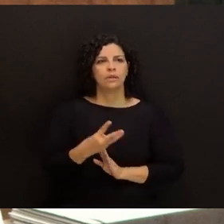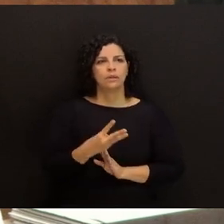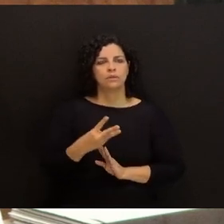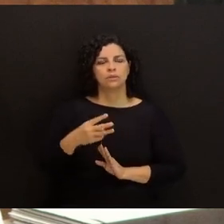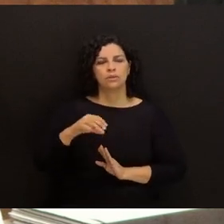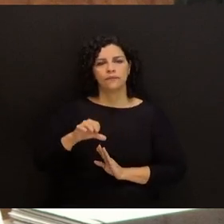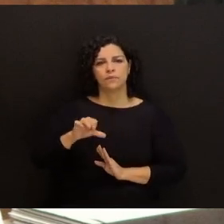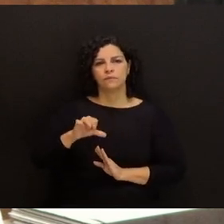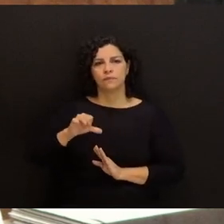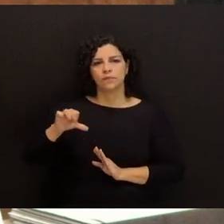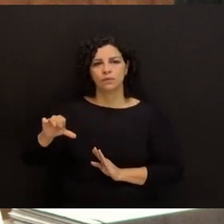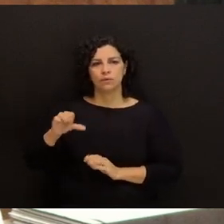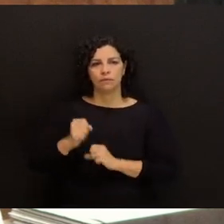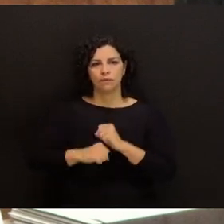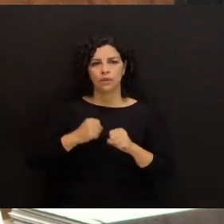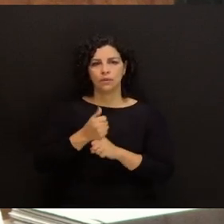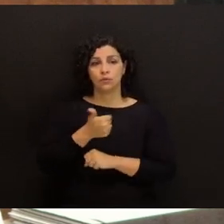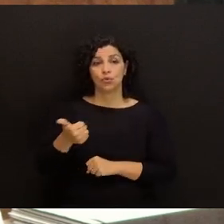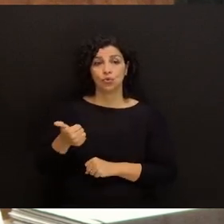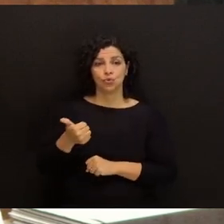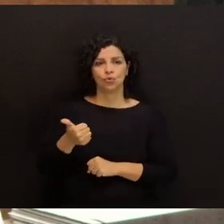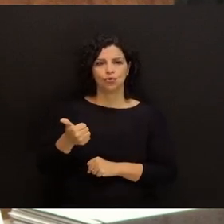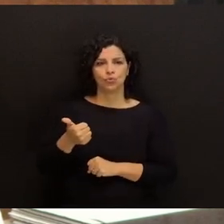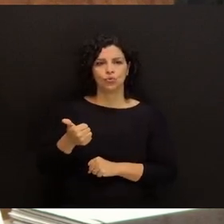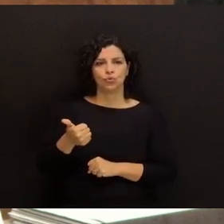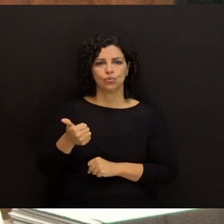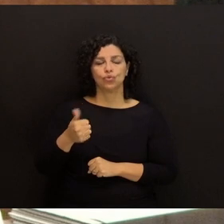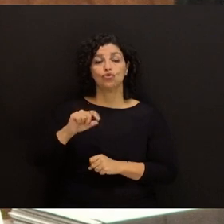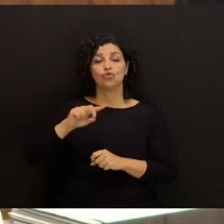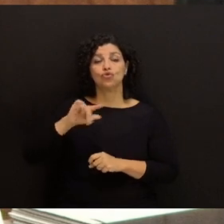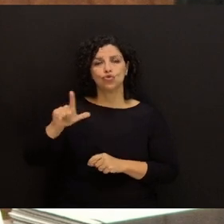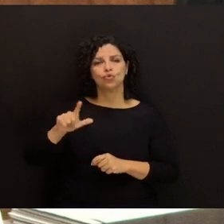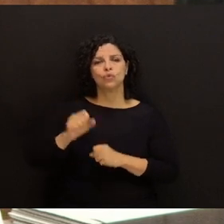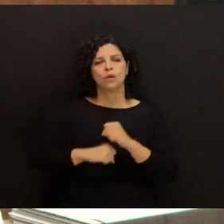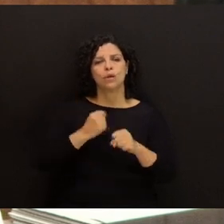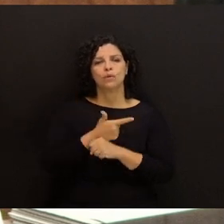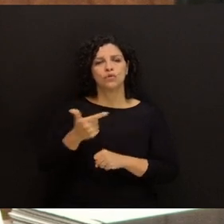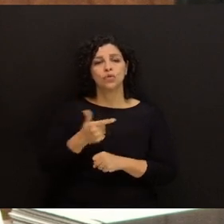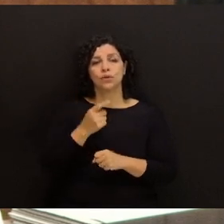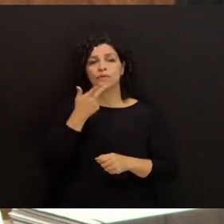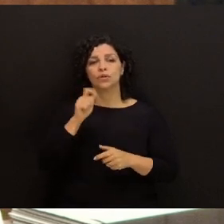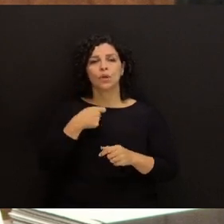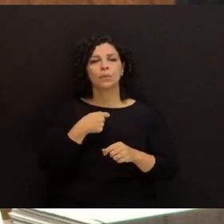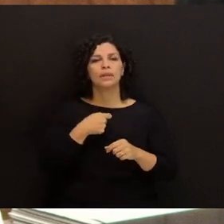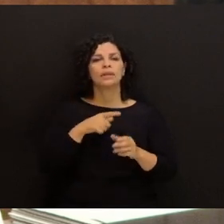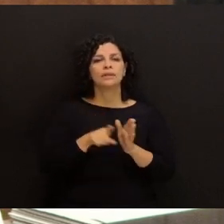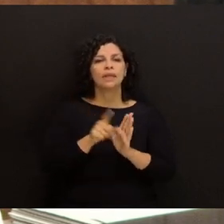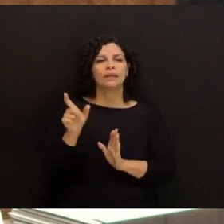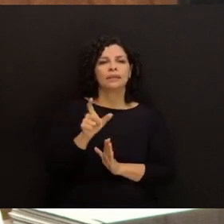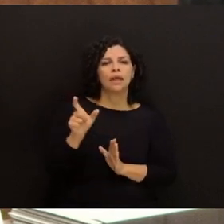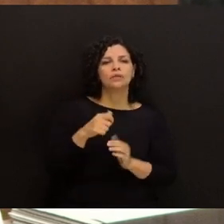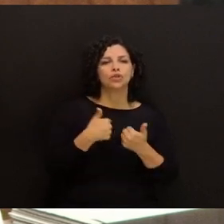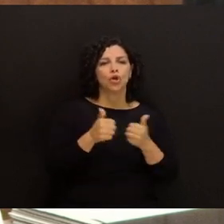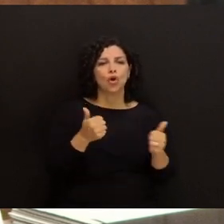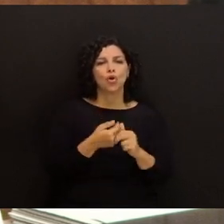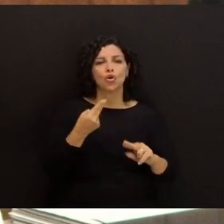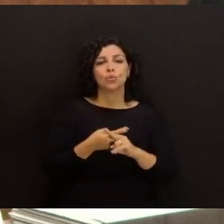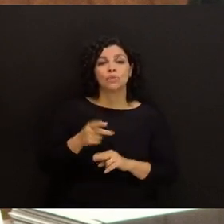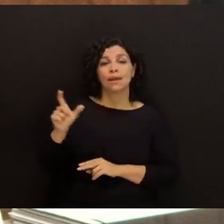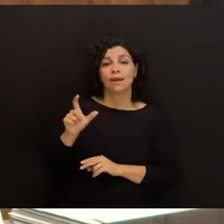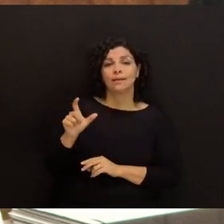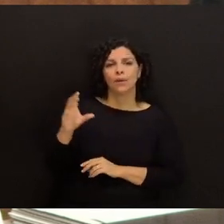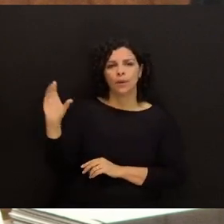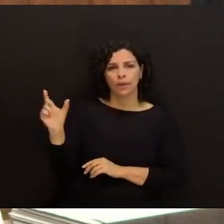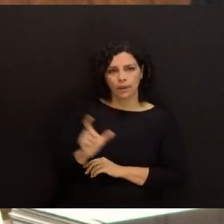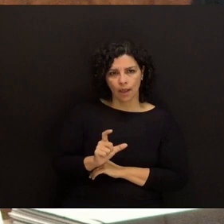3.99 de 21 de junho de 2022 que dispõe sobre o pagamento da tarifa do transporte público por meio de cartões de